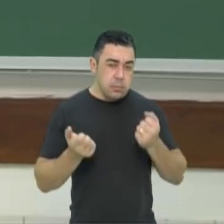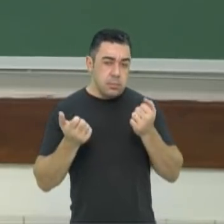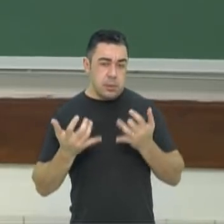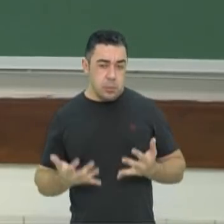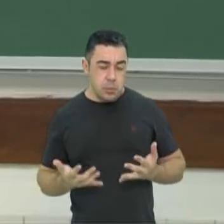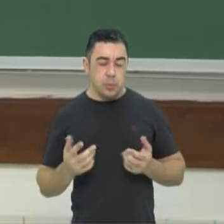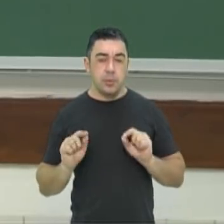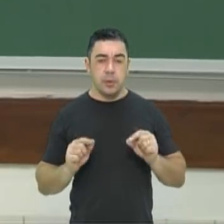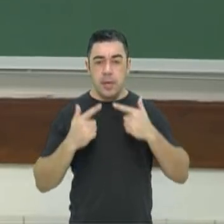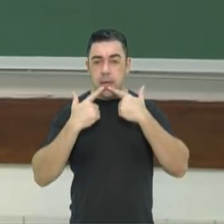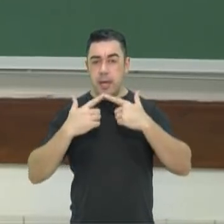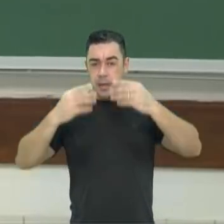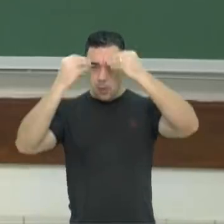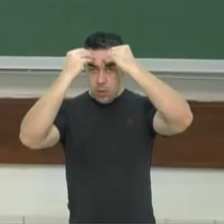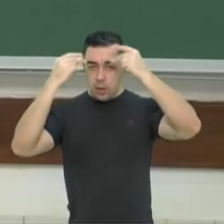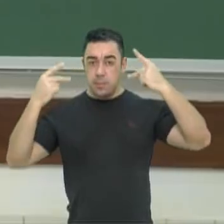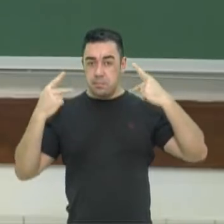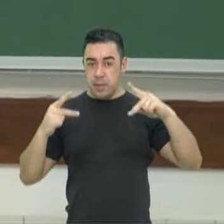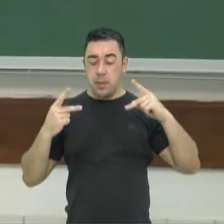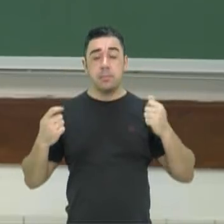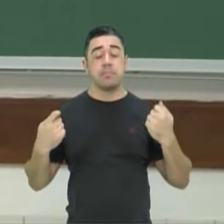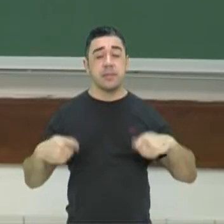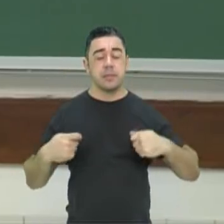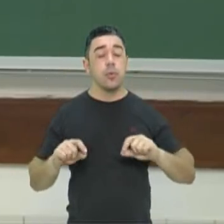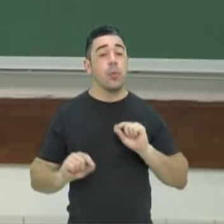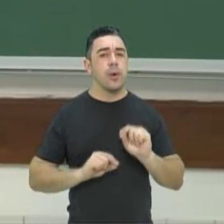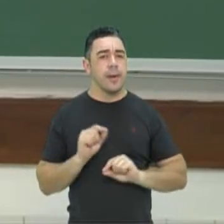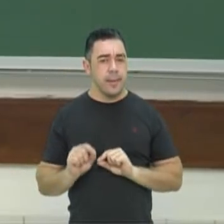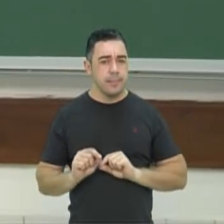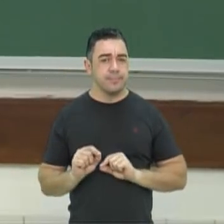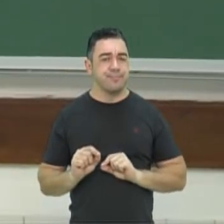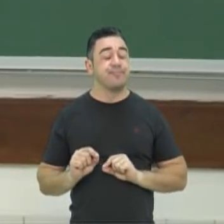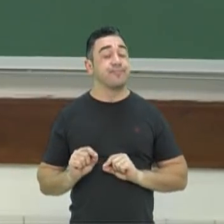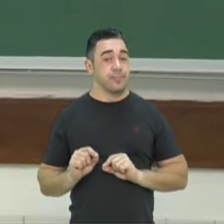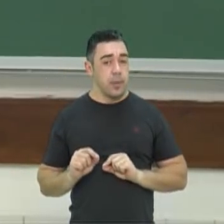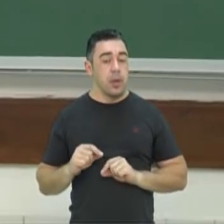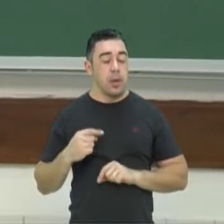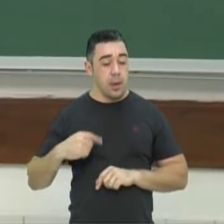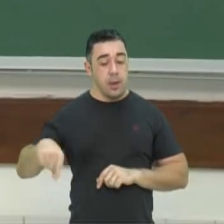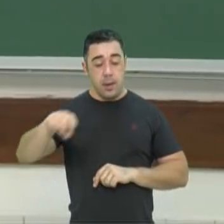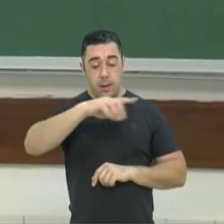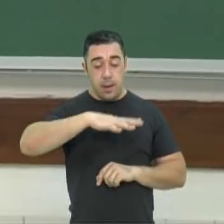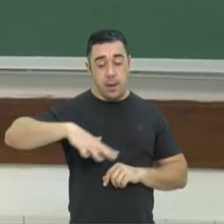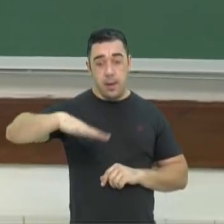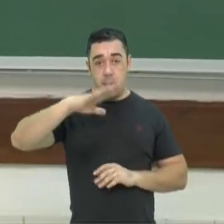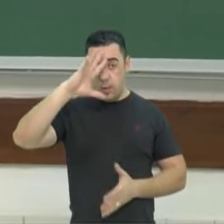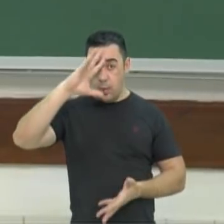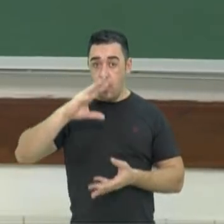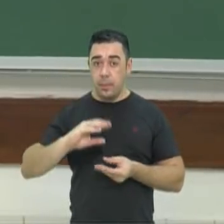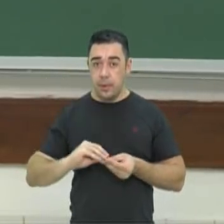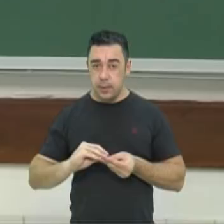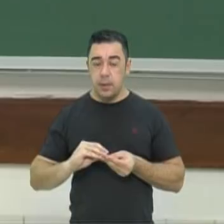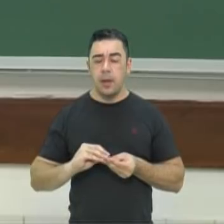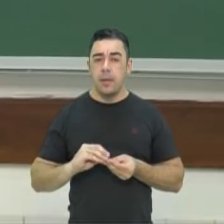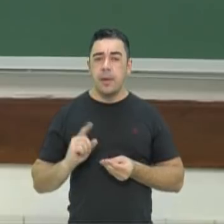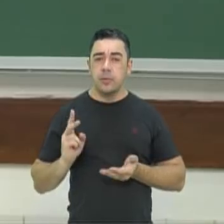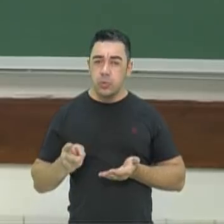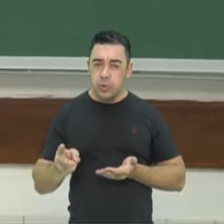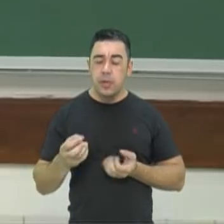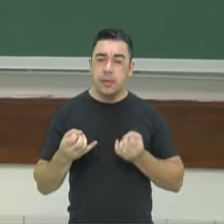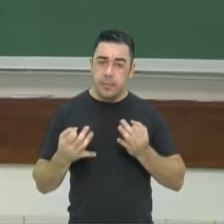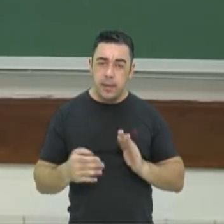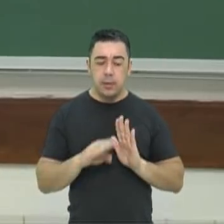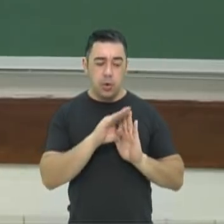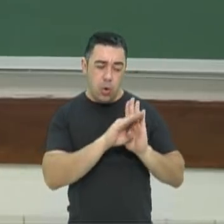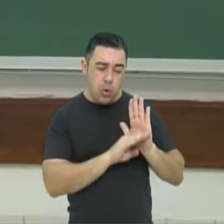a linguagem do sermão ela tem que ser o quê? Ela tem que ser compreensível, ok? E agora, continuando, ele diz que tem que ser